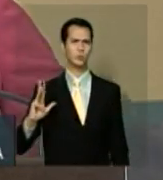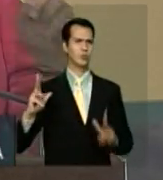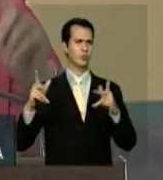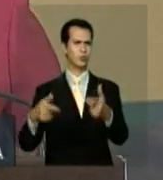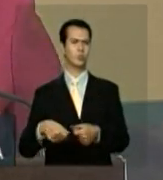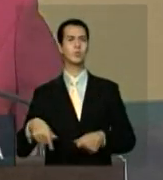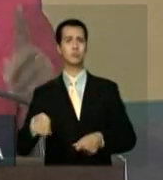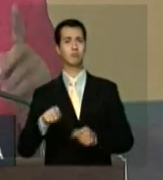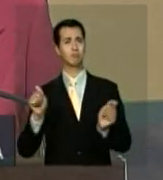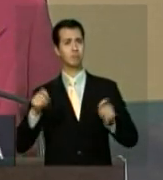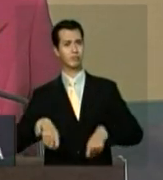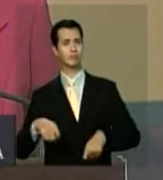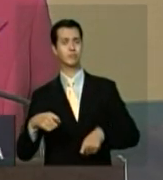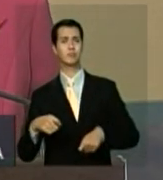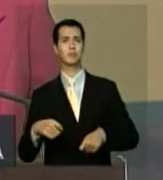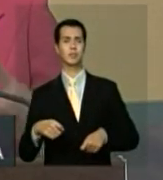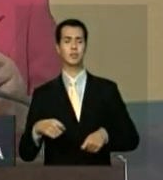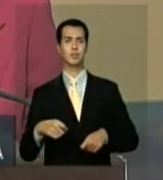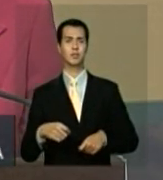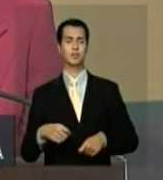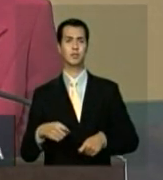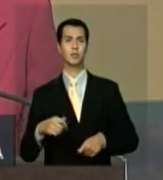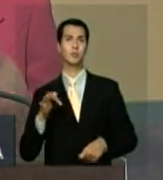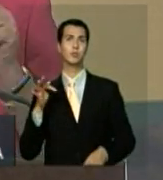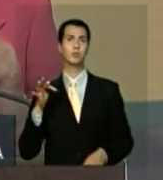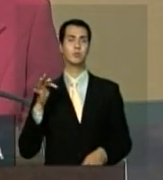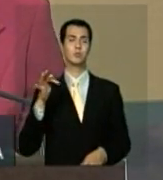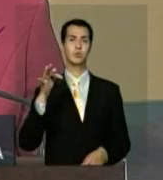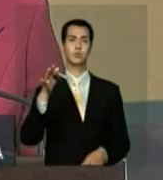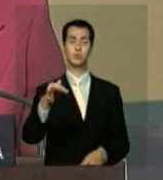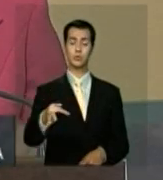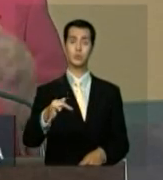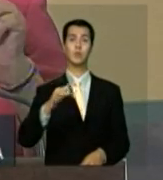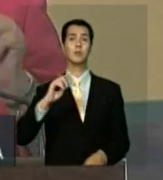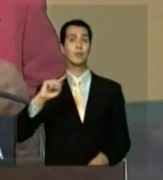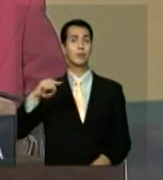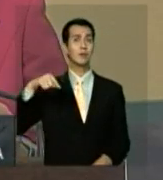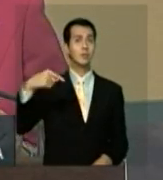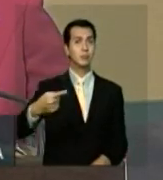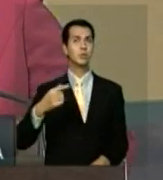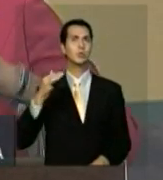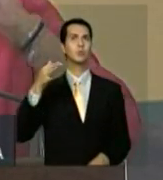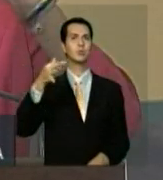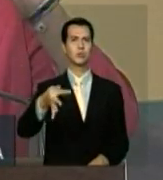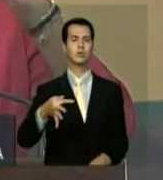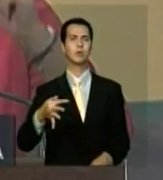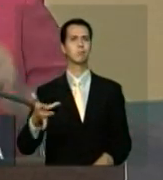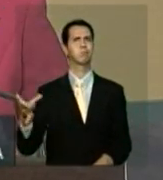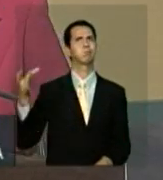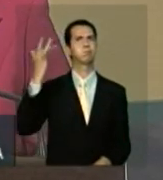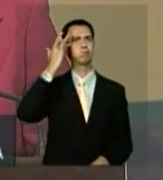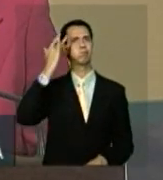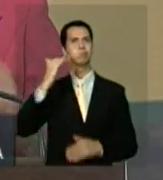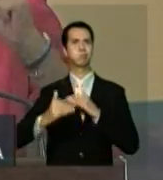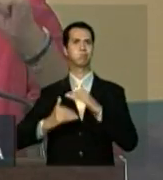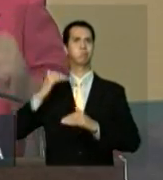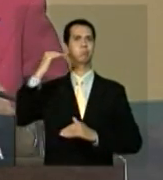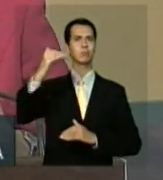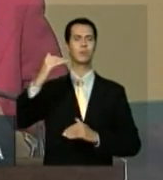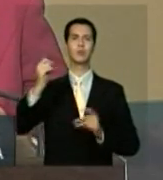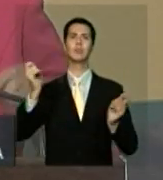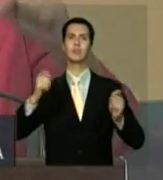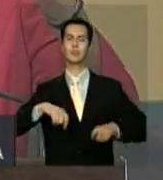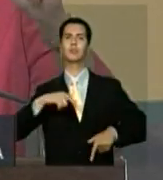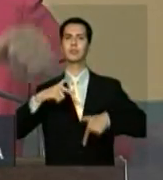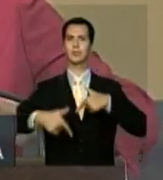terão suas portas abertas para depois disputarem o seu lugar na